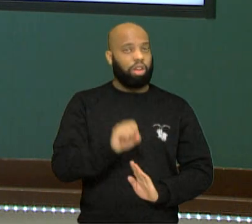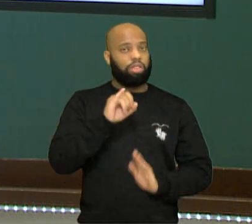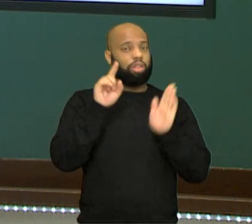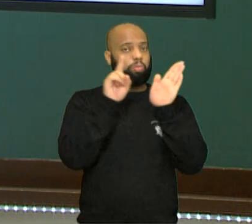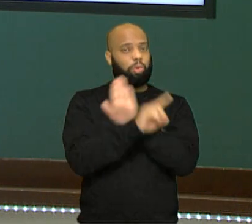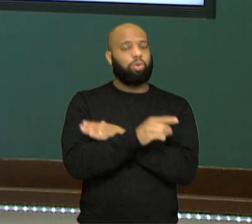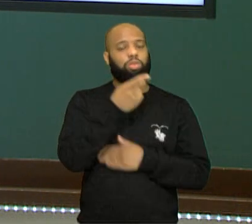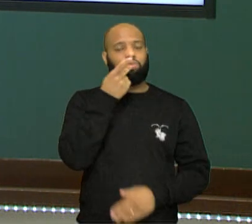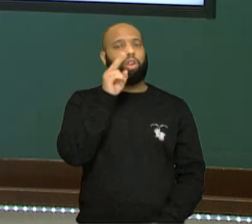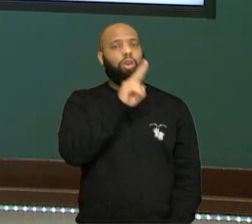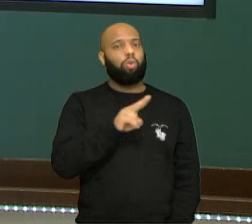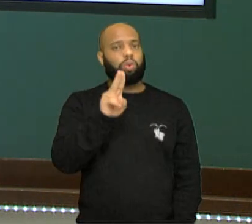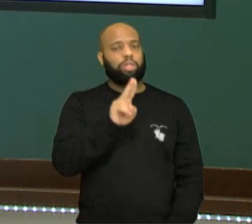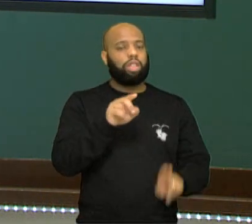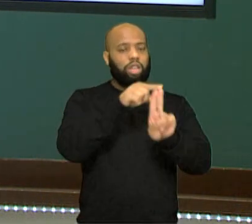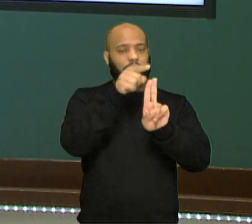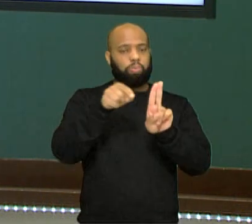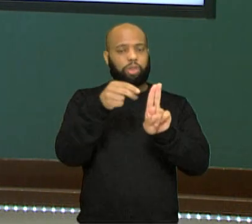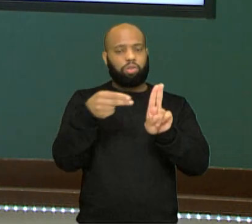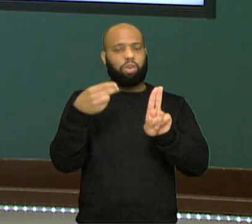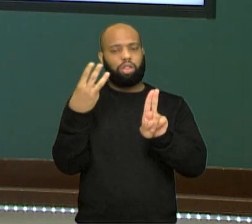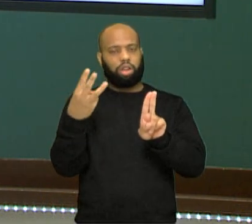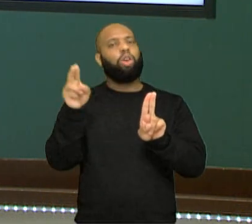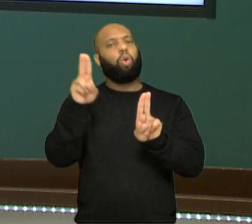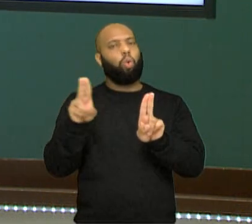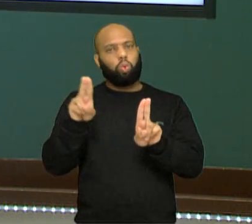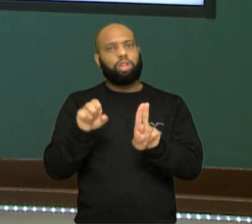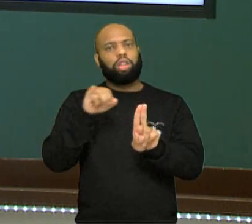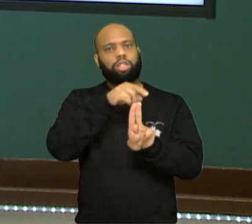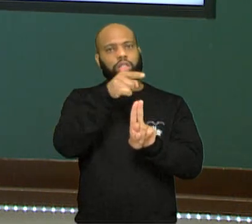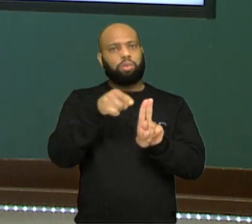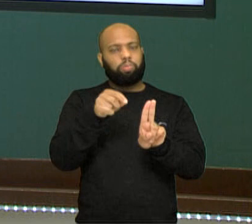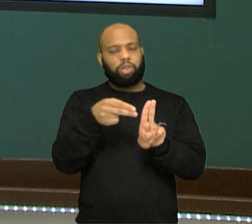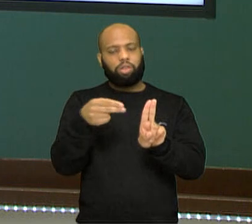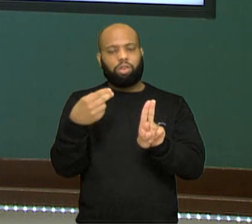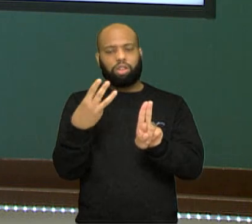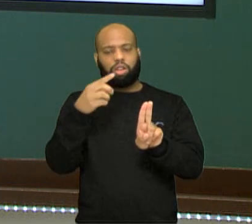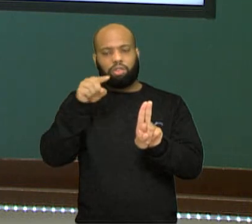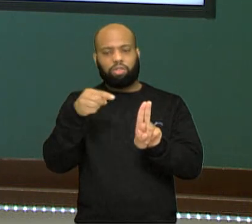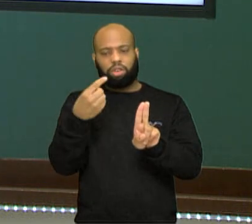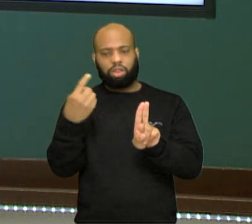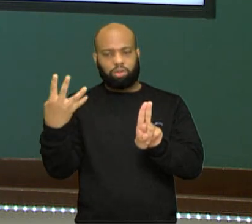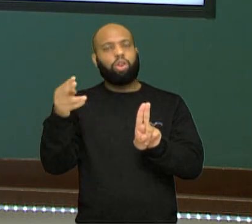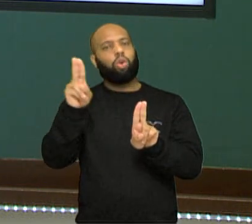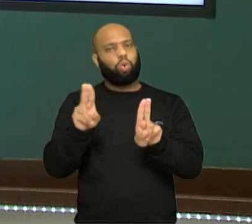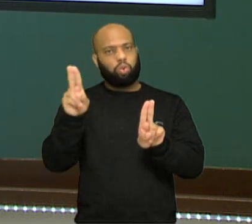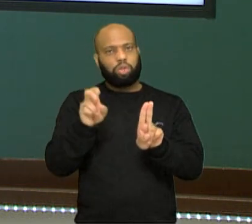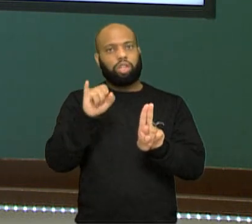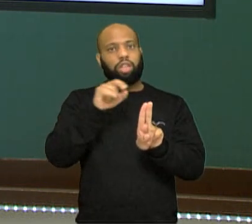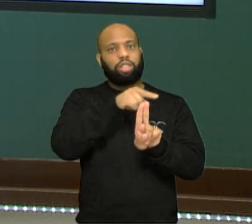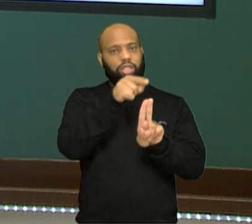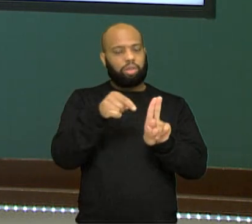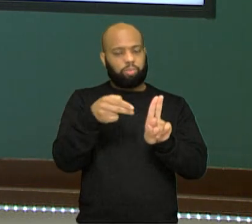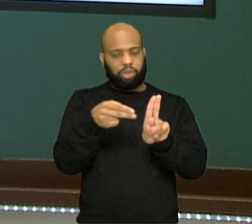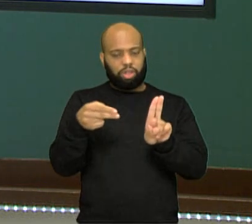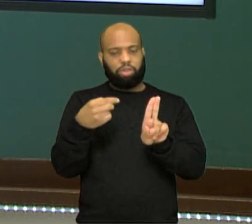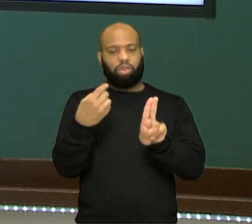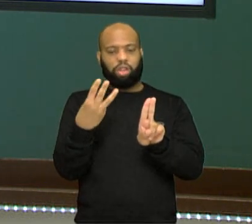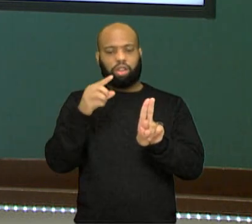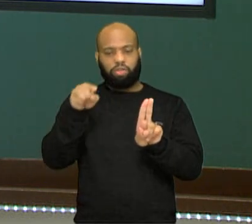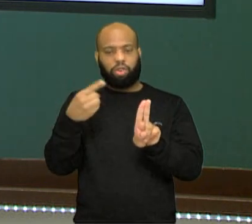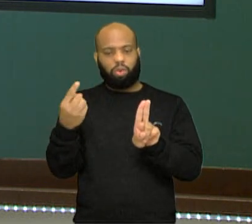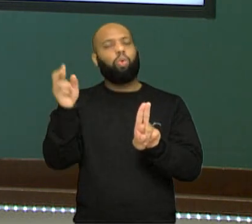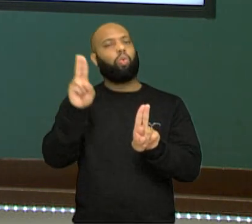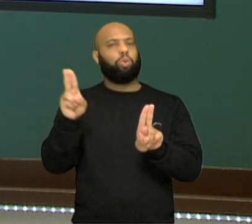do resultado. Vai depender exatamente da questão. Mas qual que eu devo fazer? Depende de questão para questão. Se é